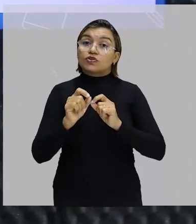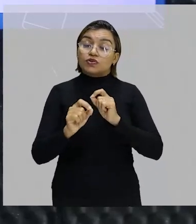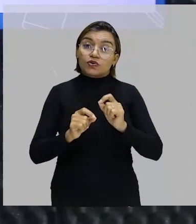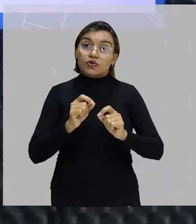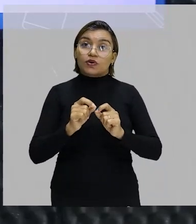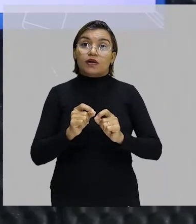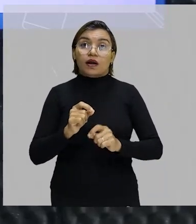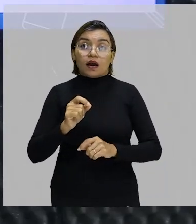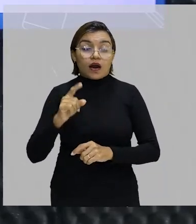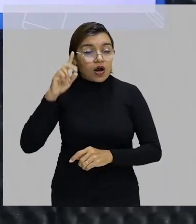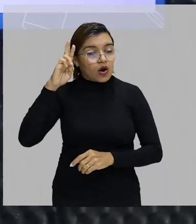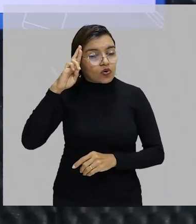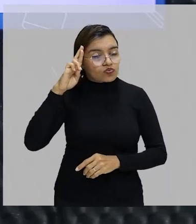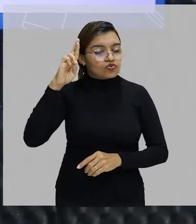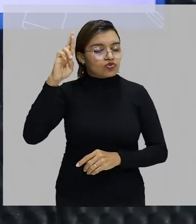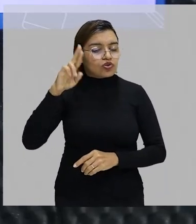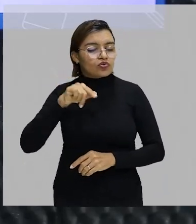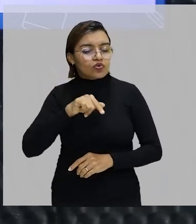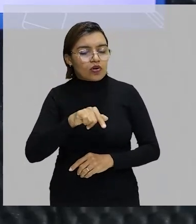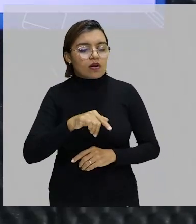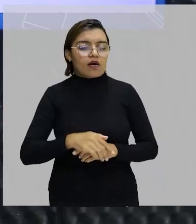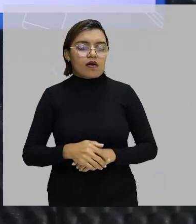ao gestor que